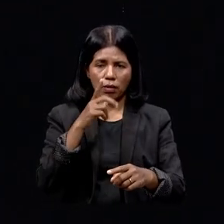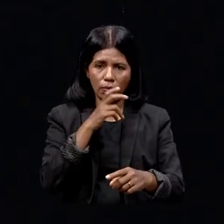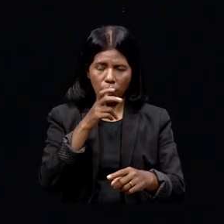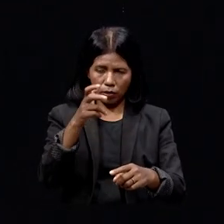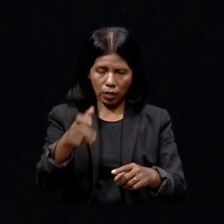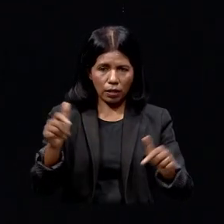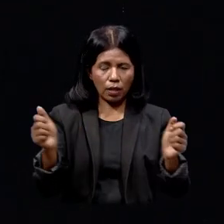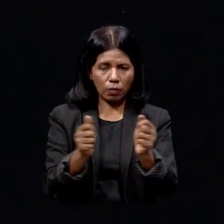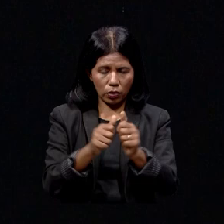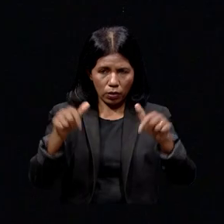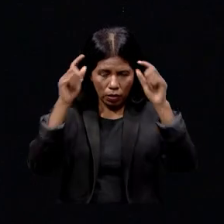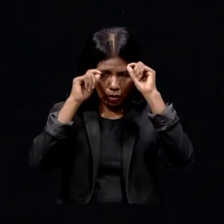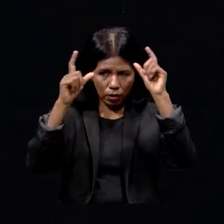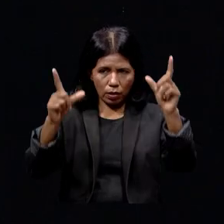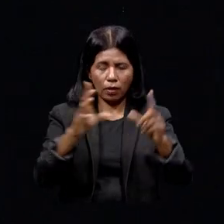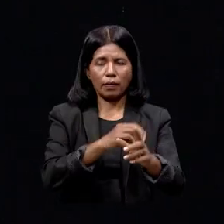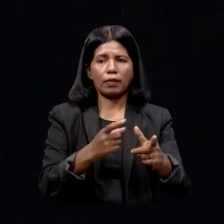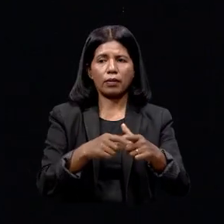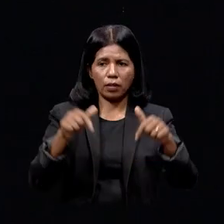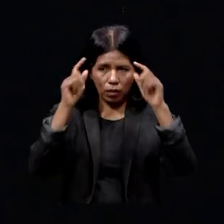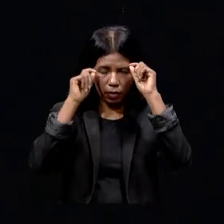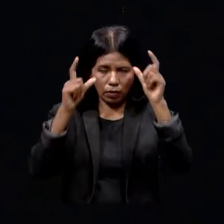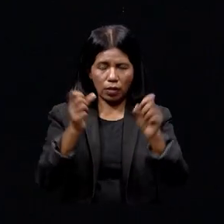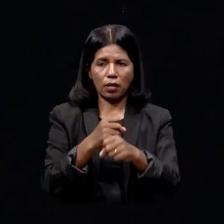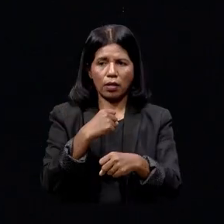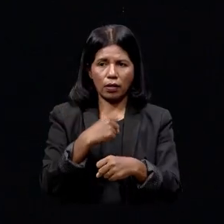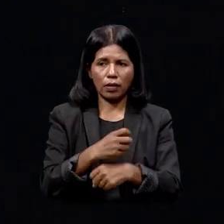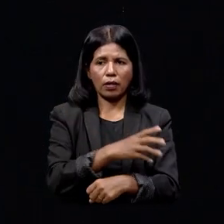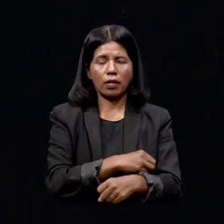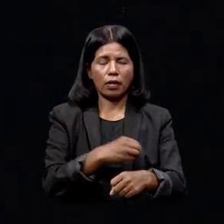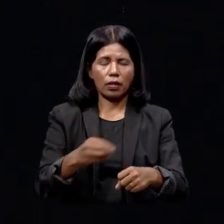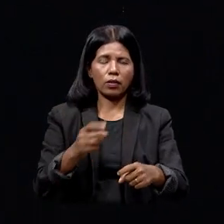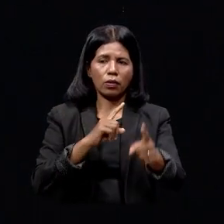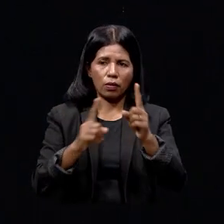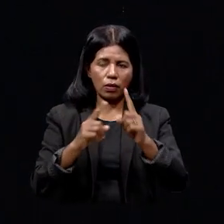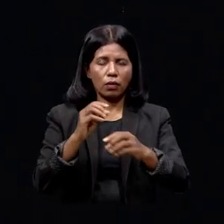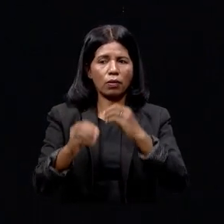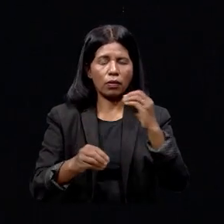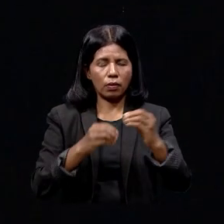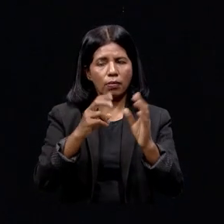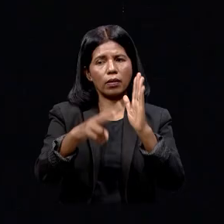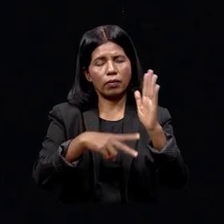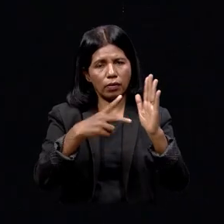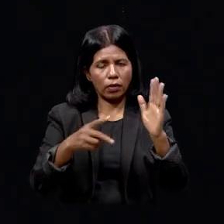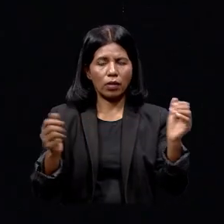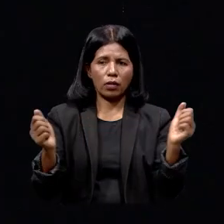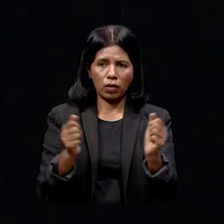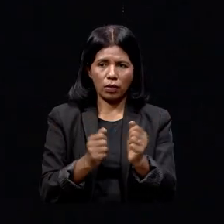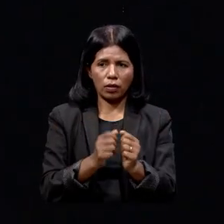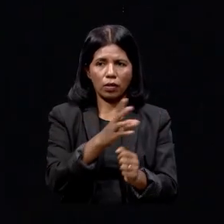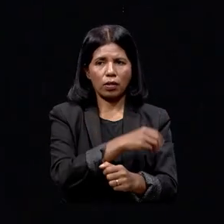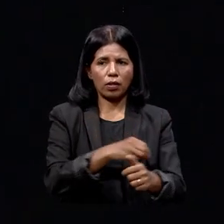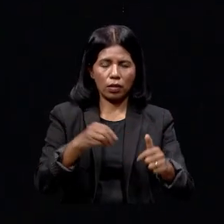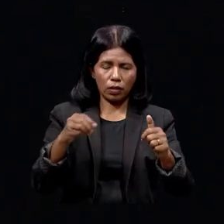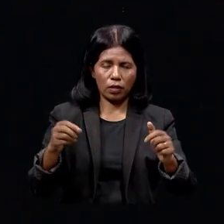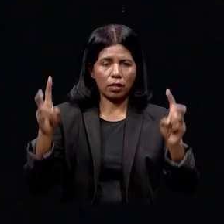Timor-Leste. E também para incentivar em Timor-Leste fazerem, enfim, documentários, pequenos filmes também sobre Timor, que tem